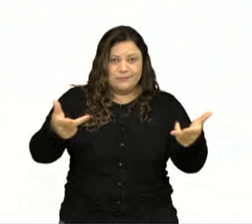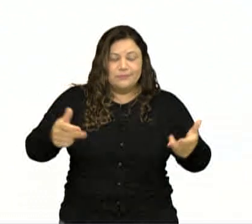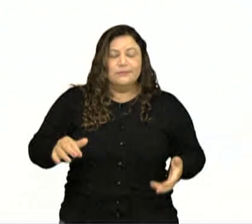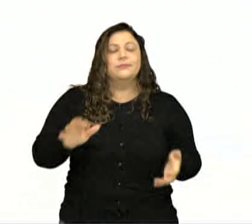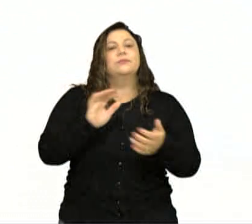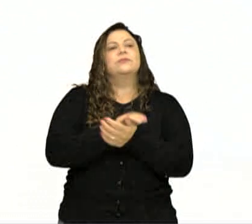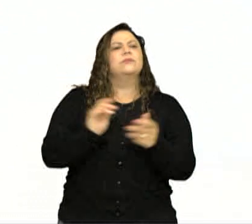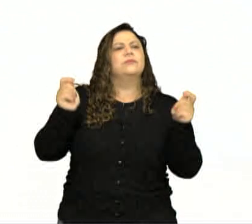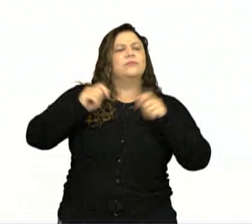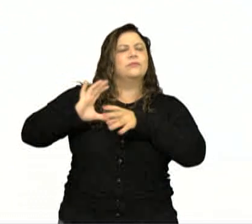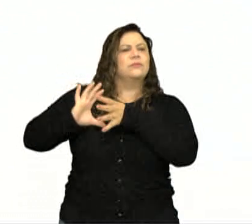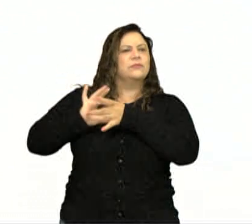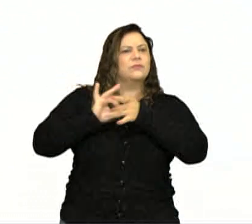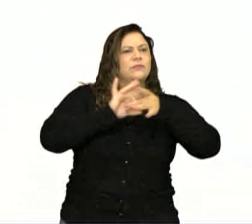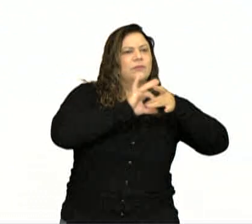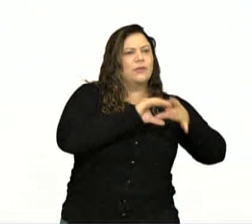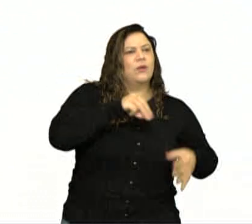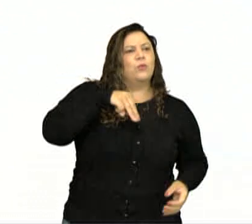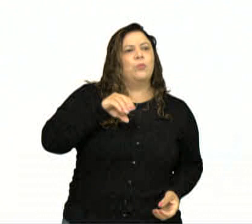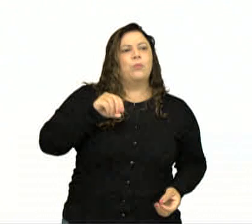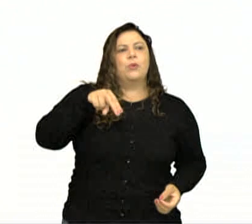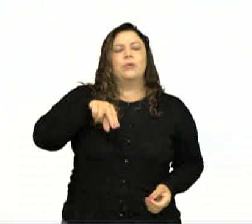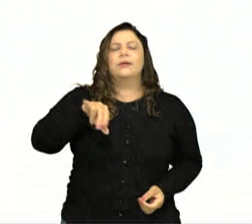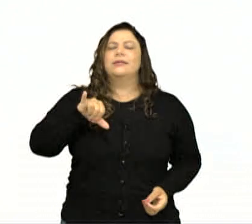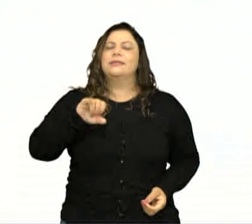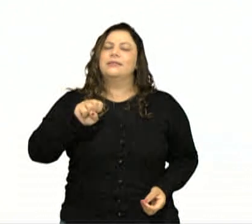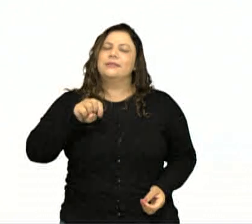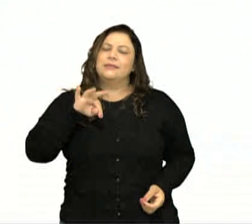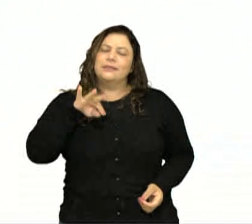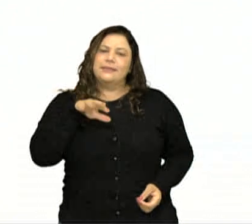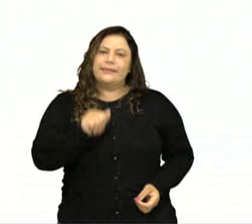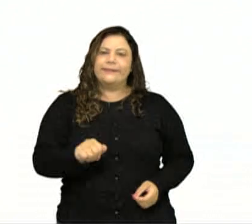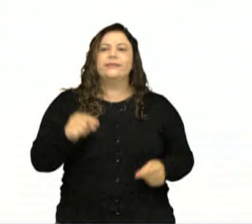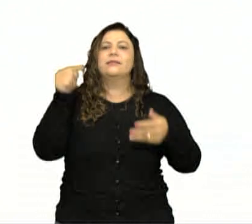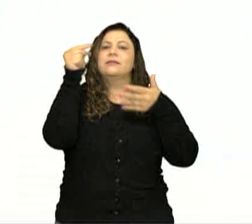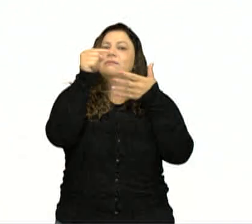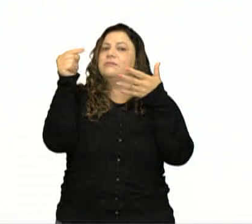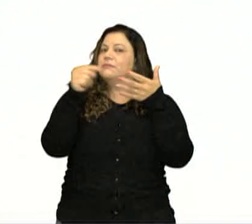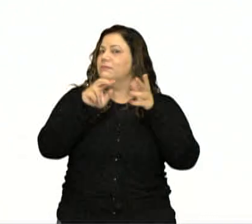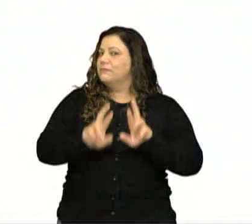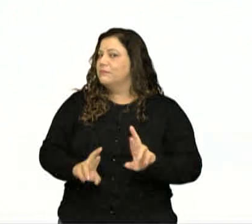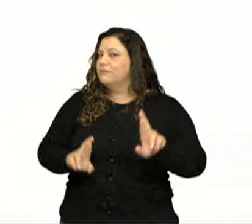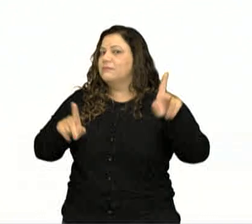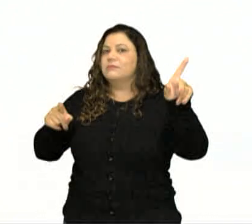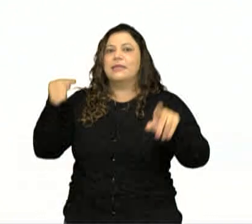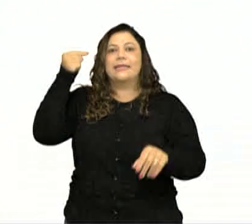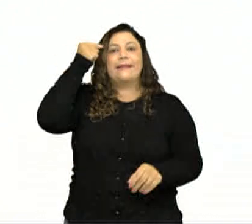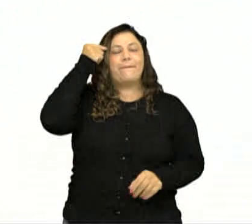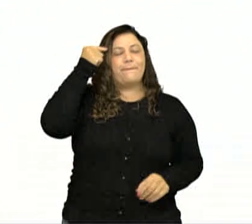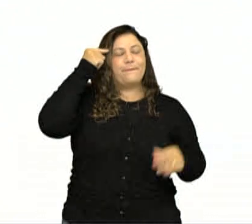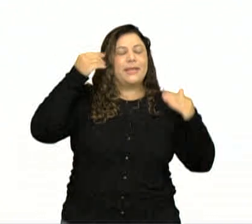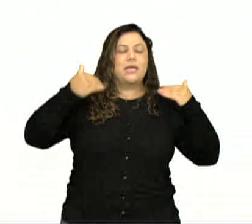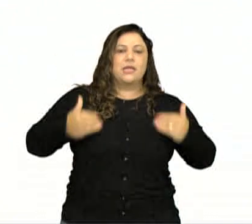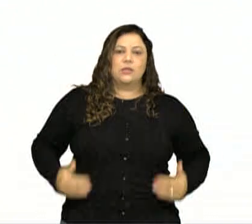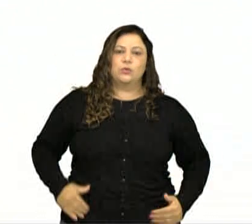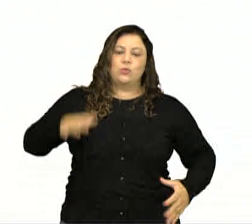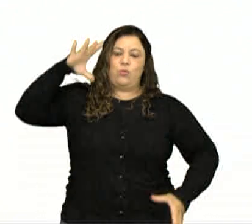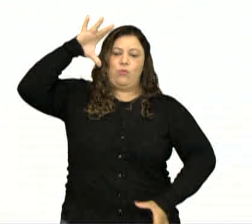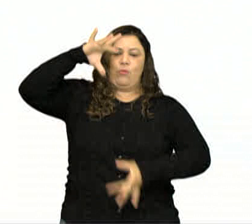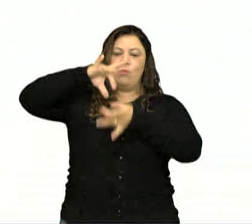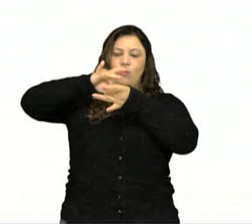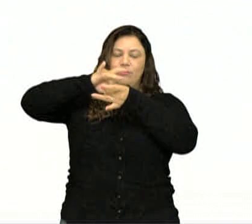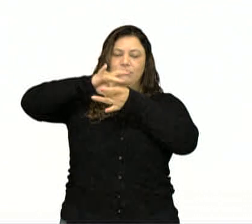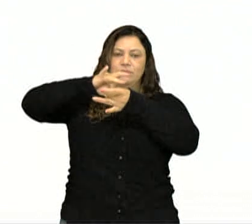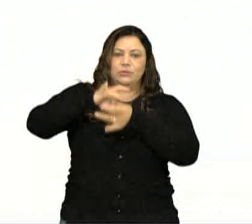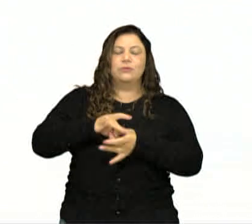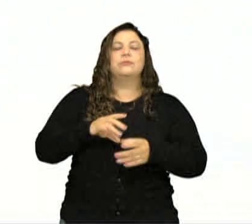monista de pensamento, de acordo com a qual não há distinção entre mente e corpo. O monismo é